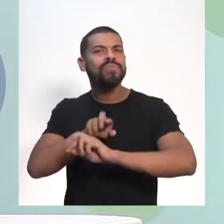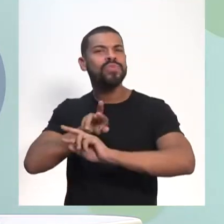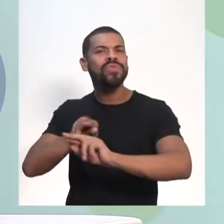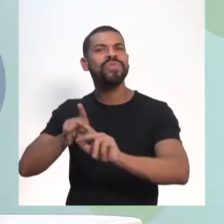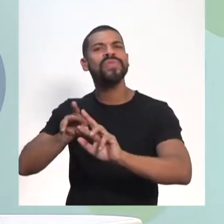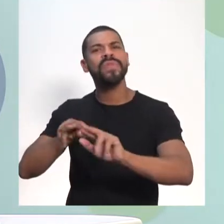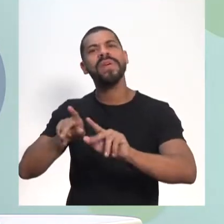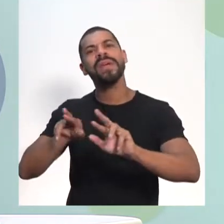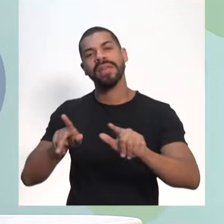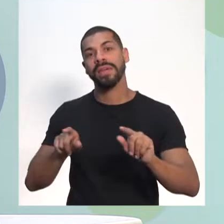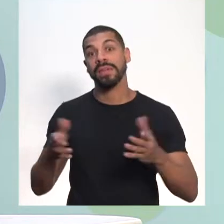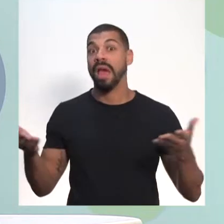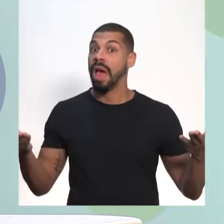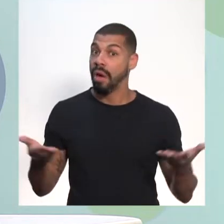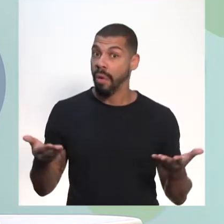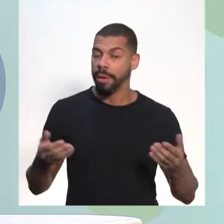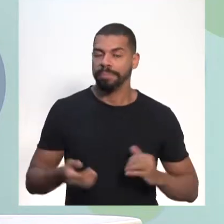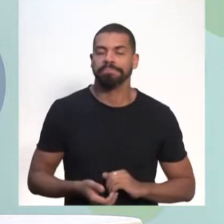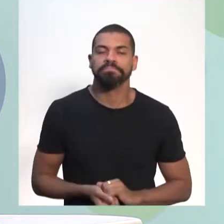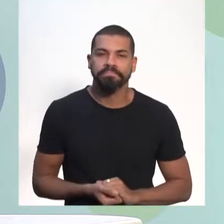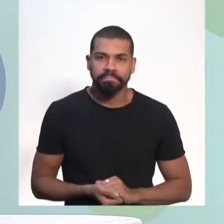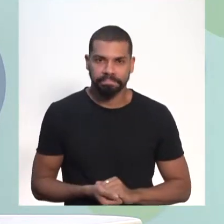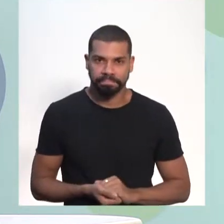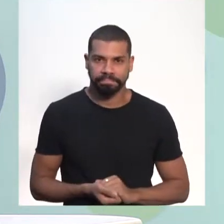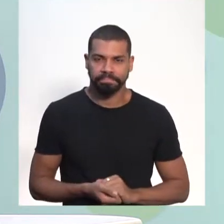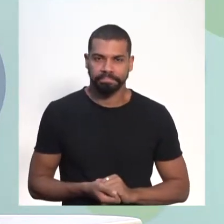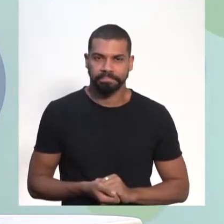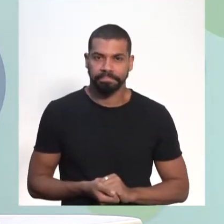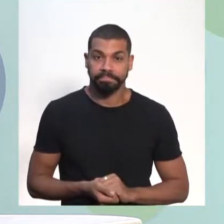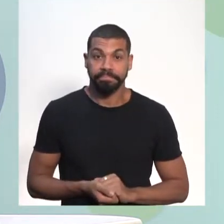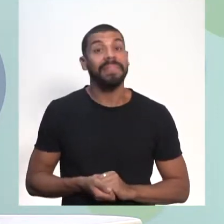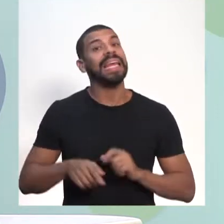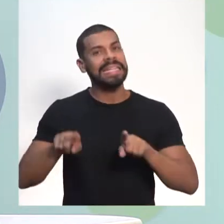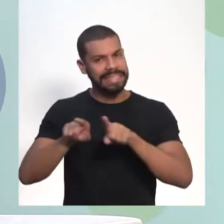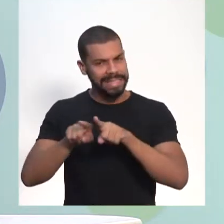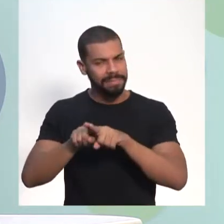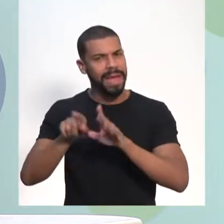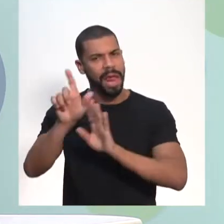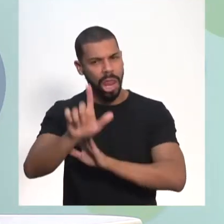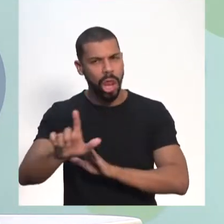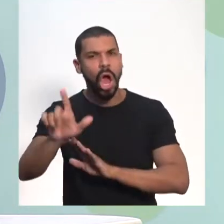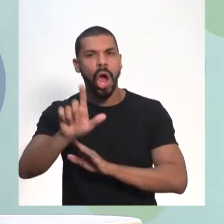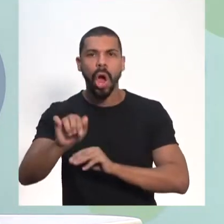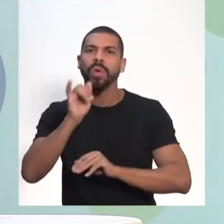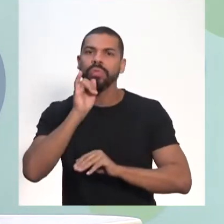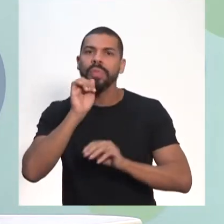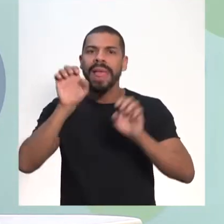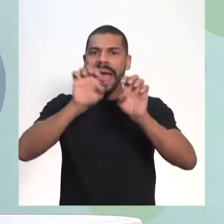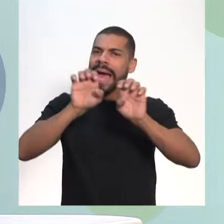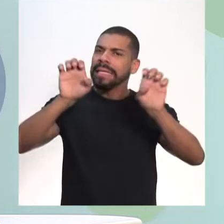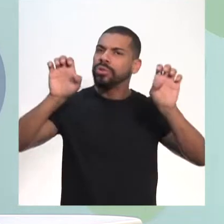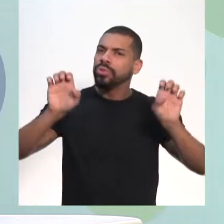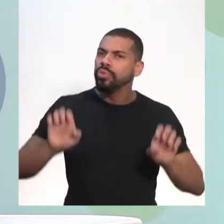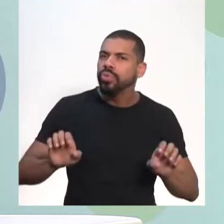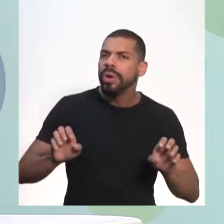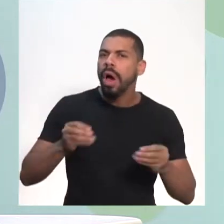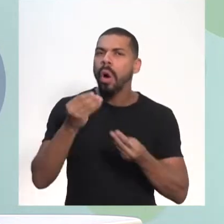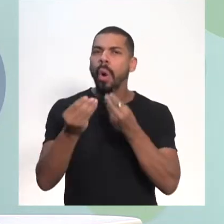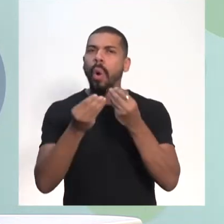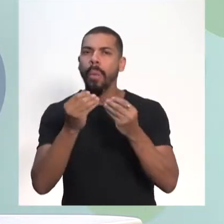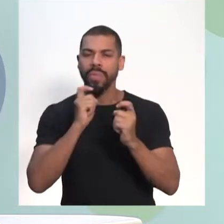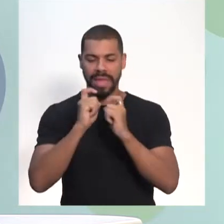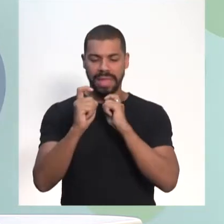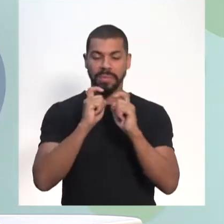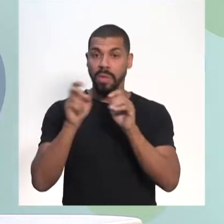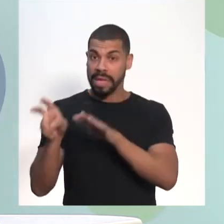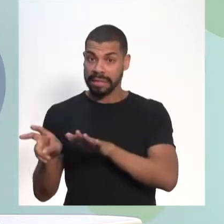um pouquinho sobre isso. E também, claro, né, a própria estrutura de ATPC dessa semana. Né?